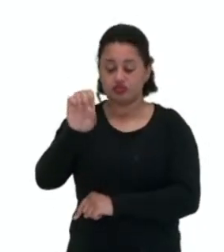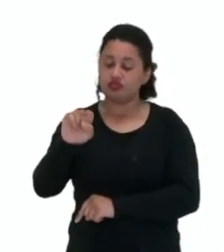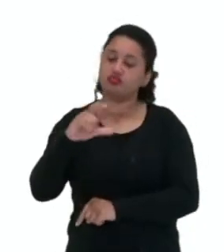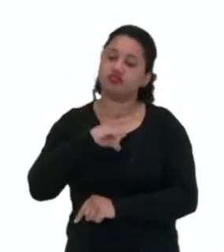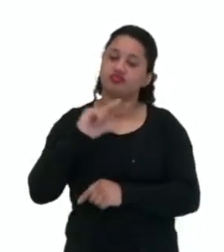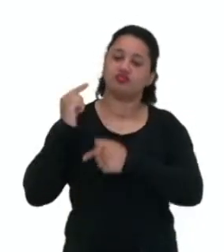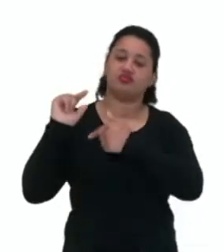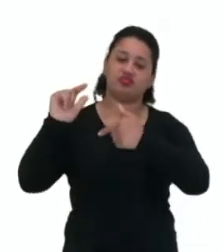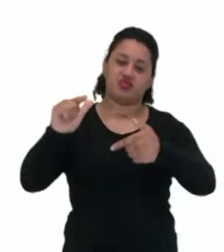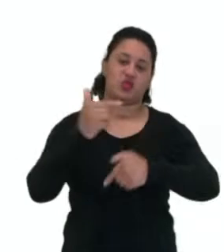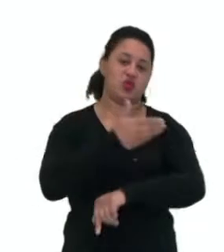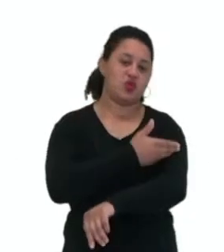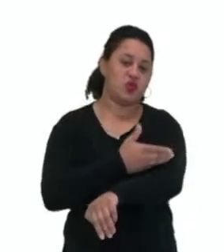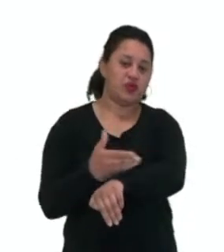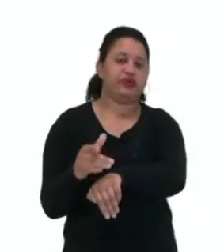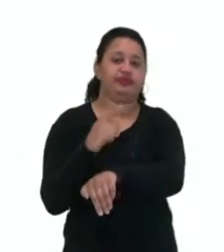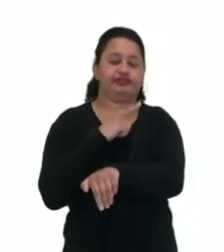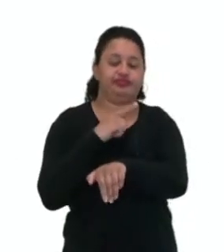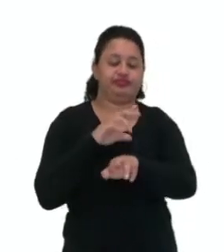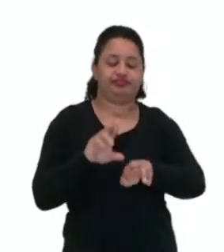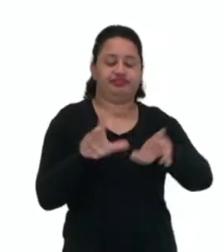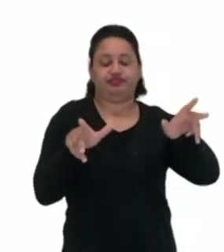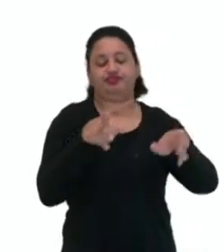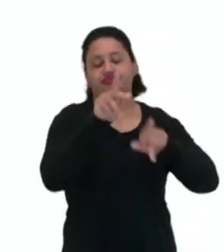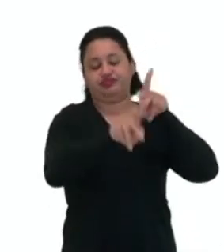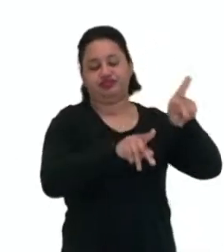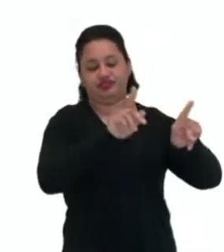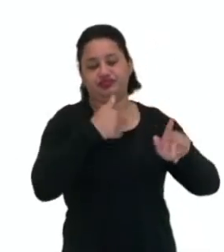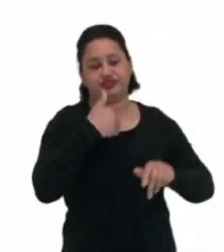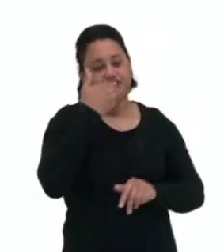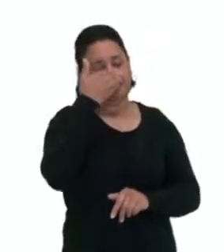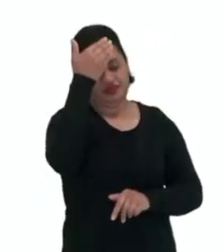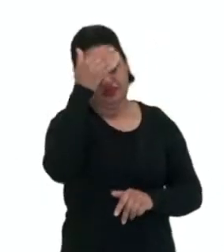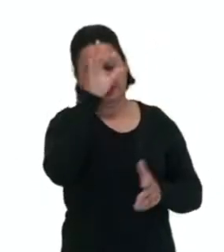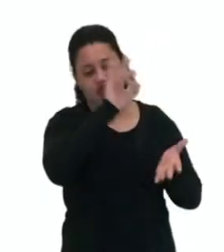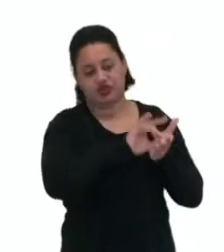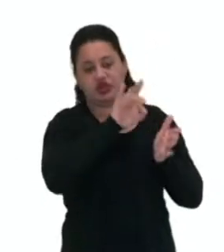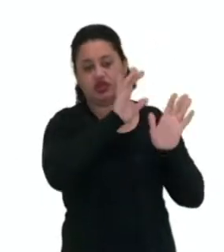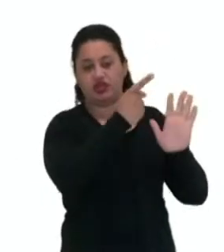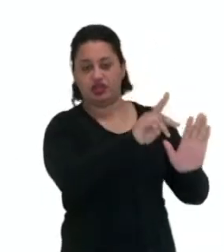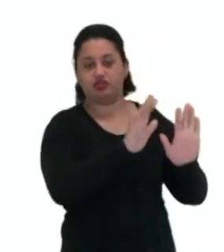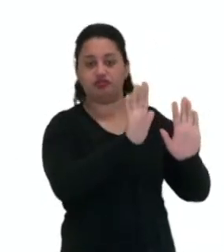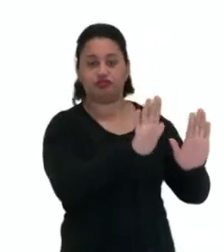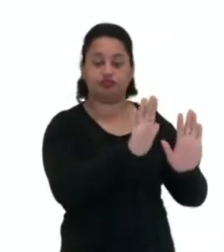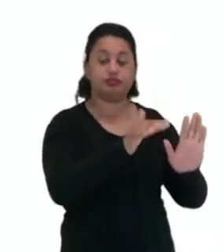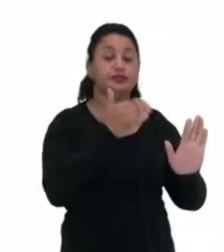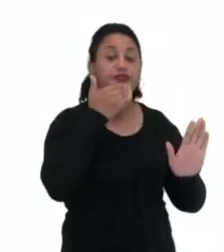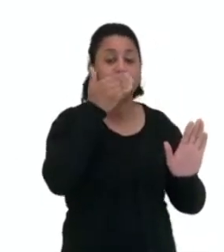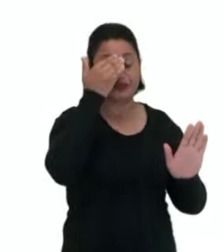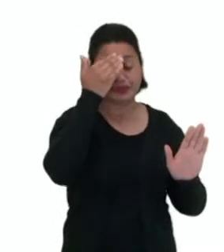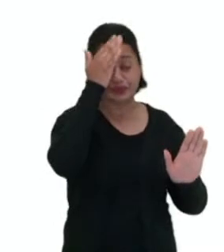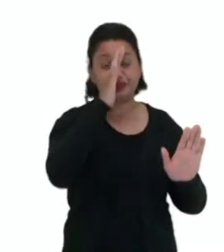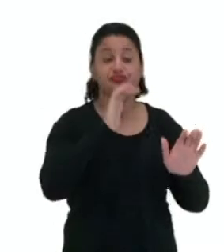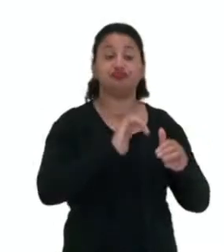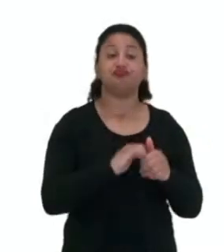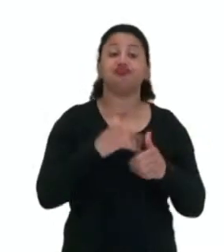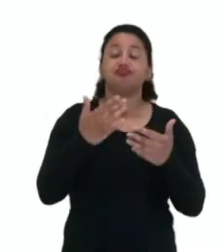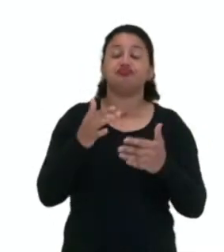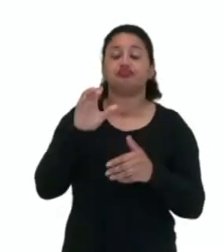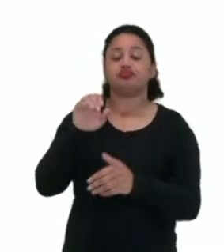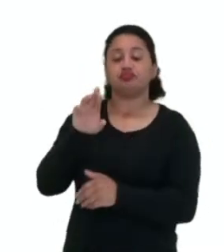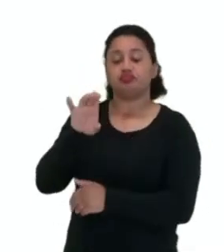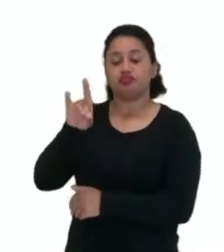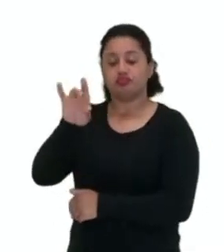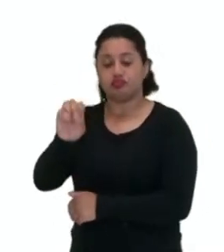costumes, diferenciando-se da população muçulmana de origem árabe. Então esses curdos, eles estão em